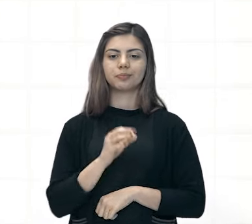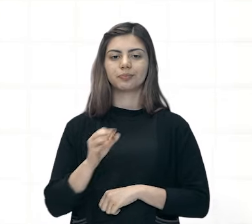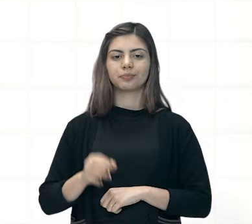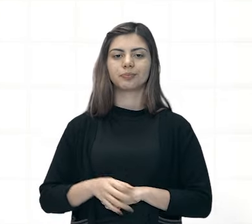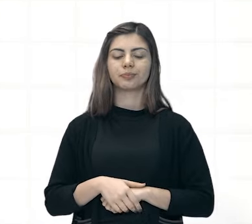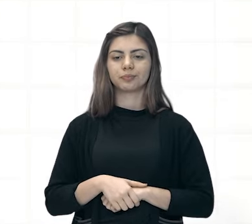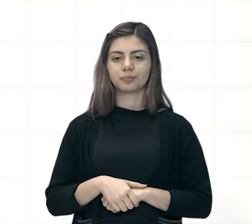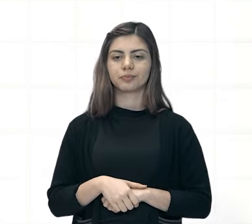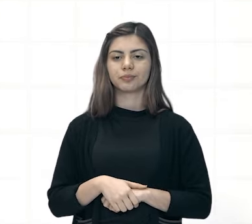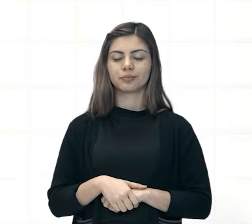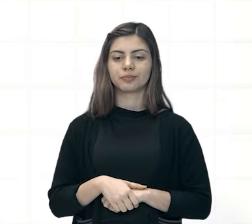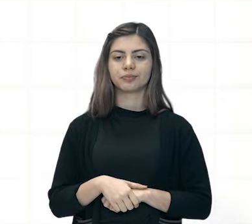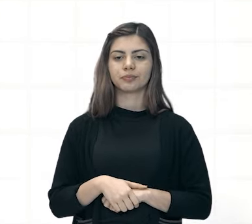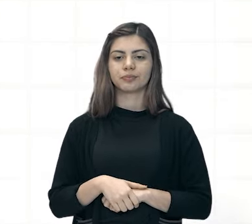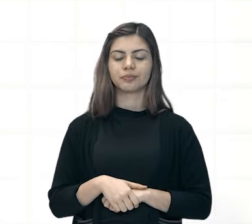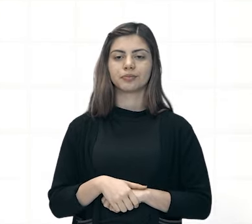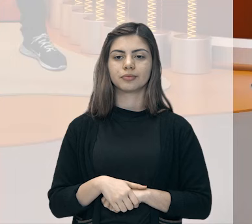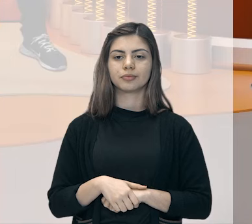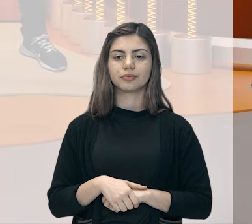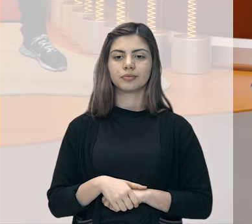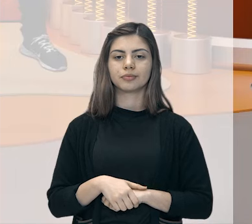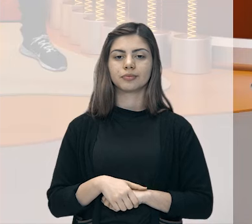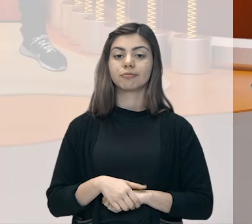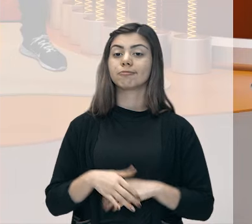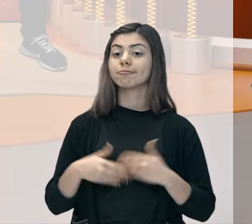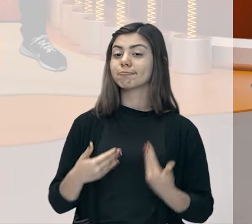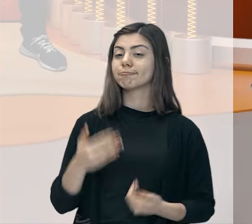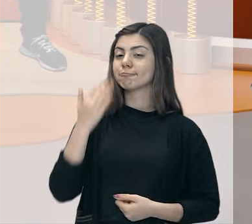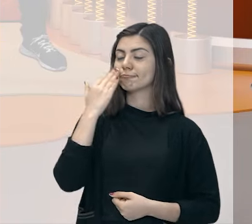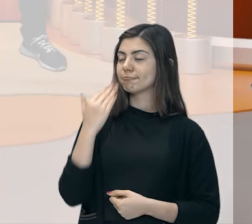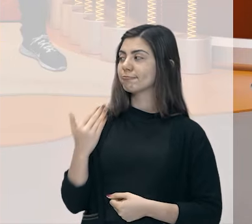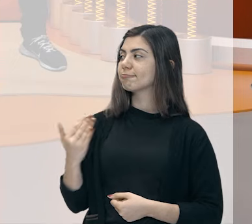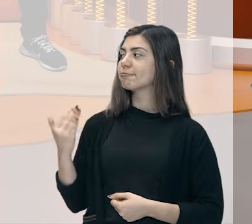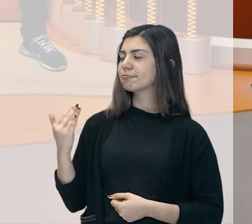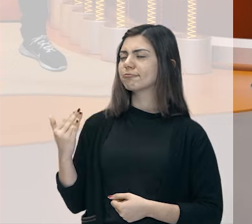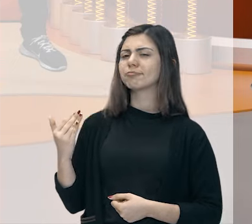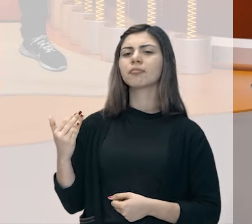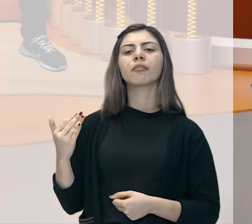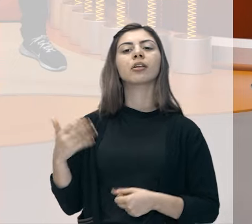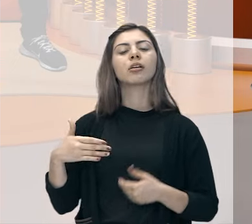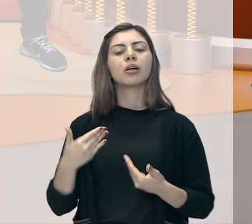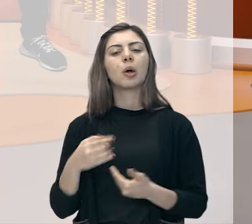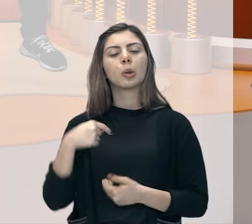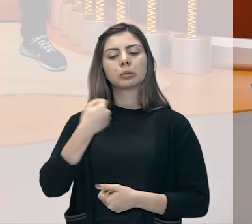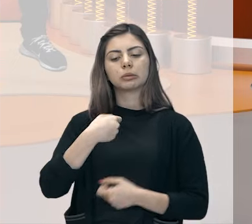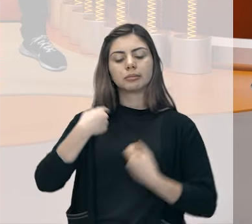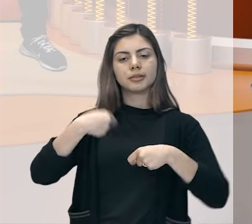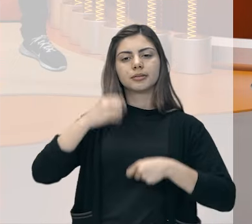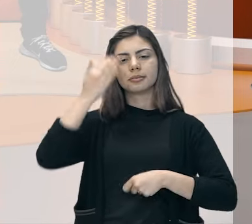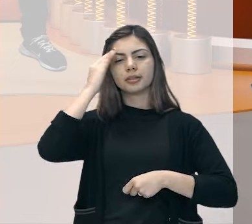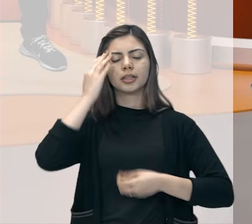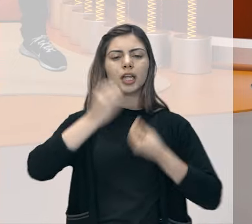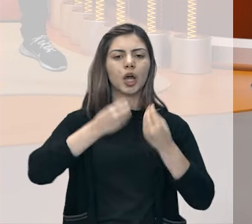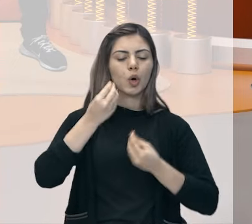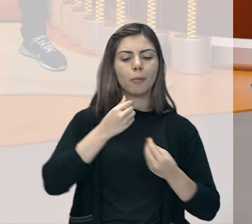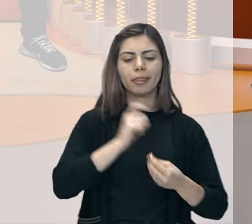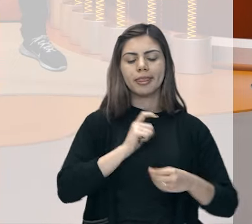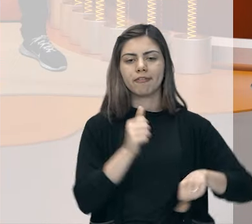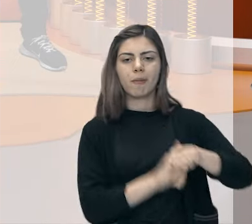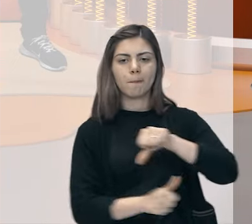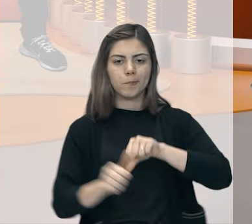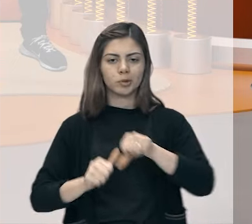transformações. Certo, turminha? Olha só. Então, é importante a gente entender aí essa lógica dessas transformações